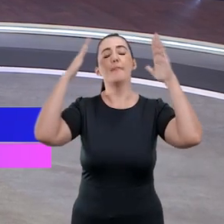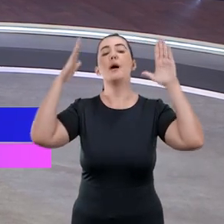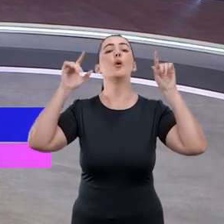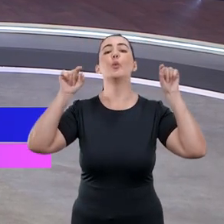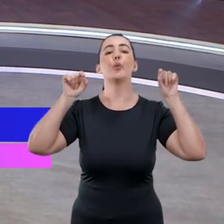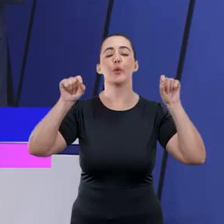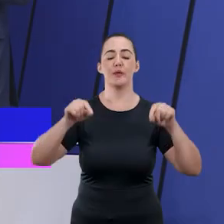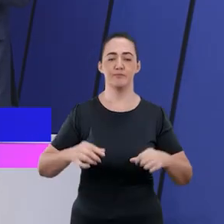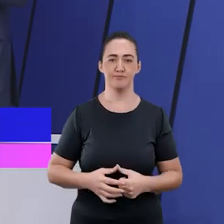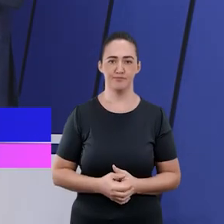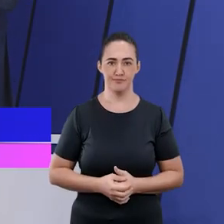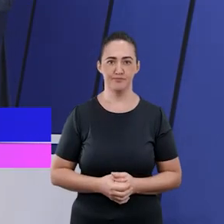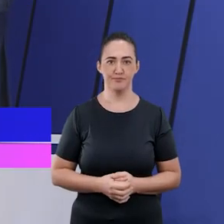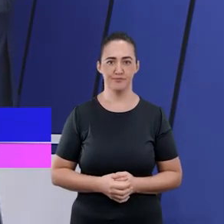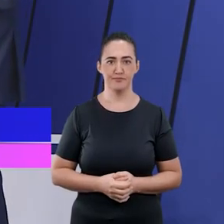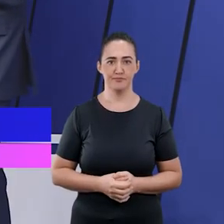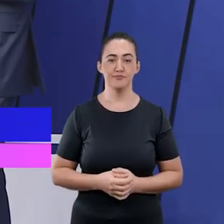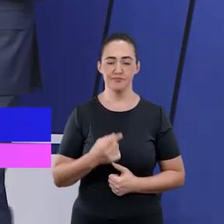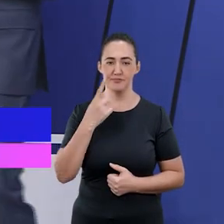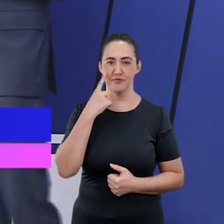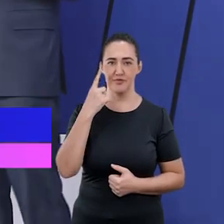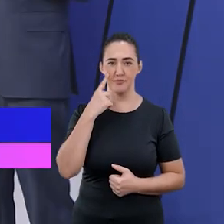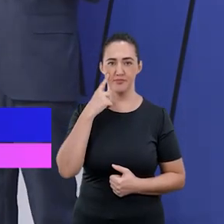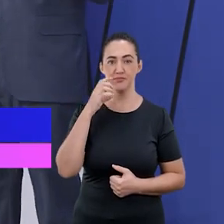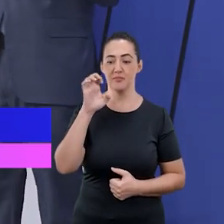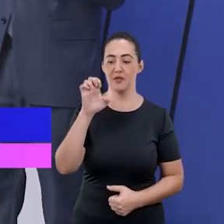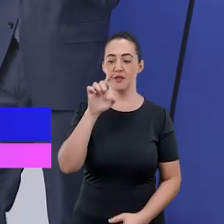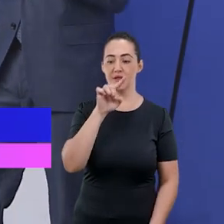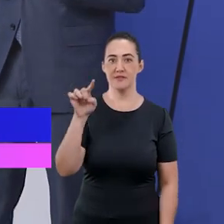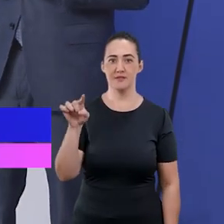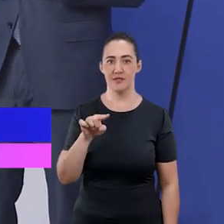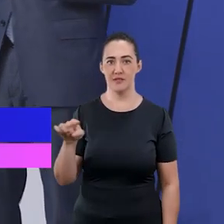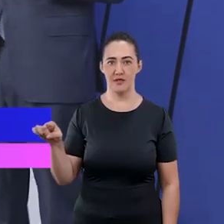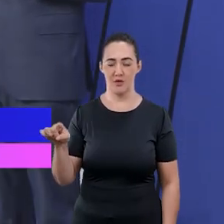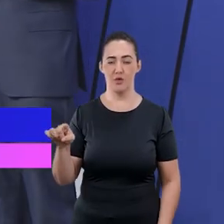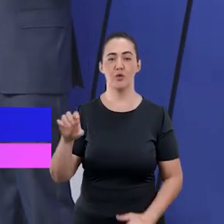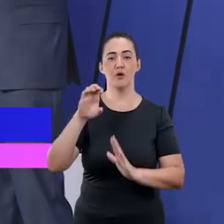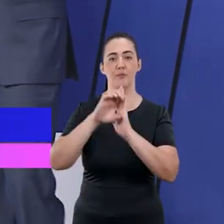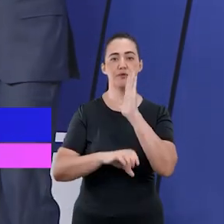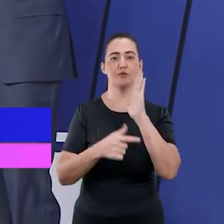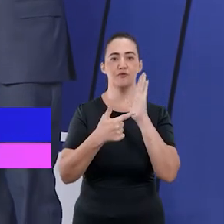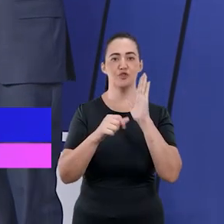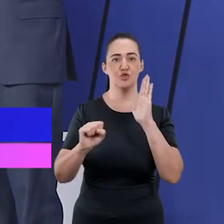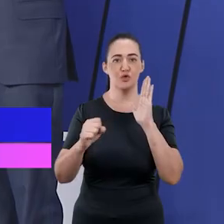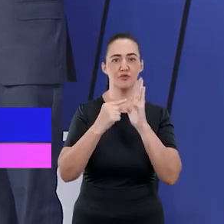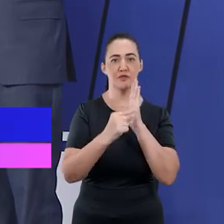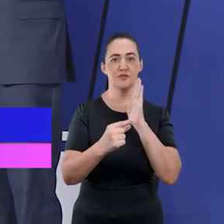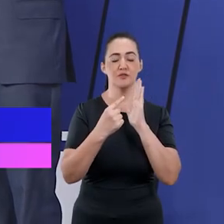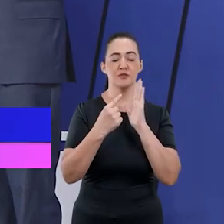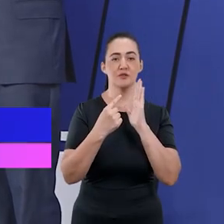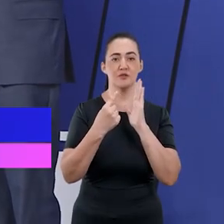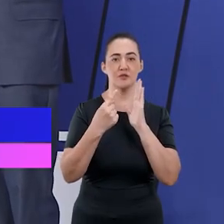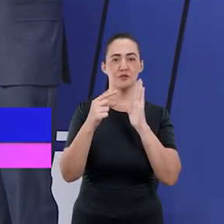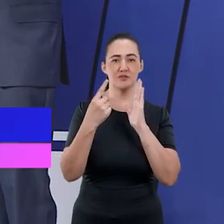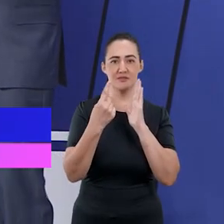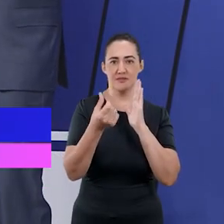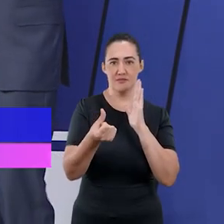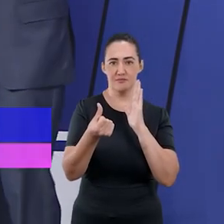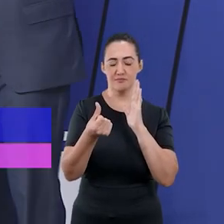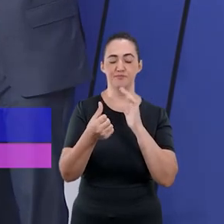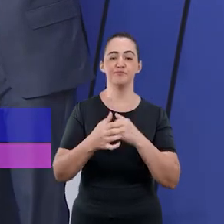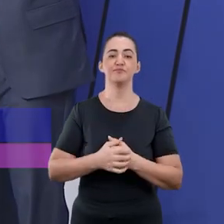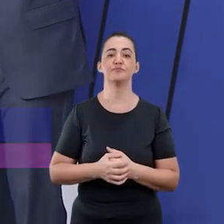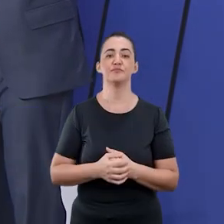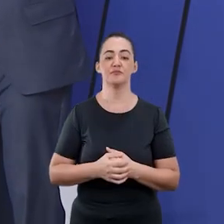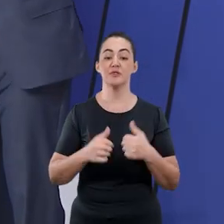tema. Veja comigo Ezequiel 28, versos 14 e 15. Falando sobre o rei de Tiro, a Bíblia está fazendo uma